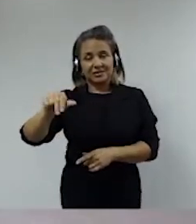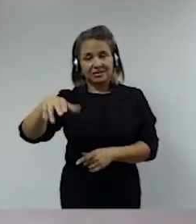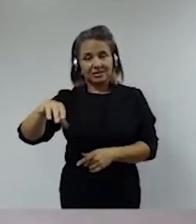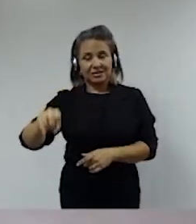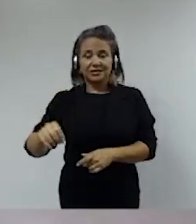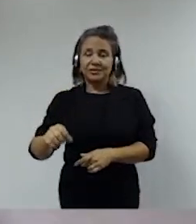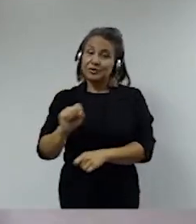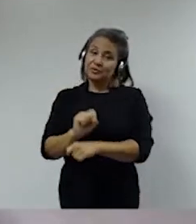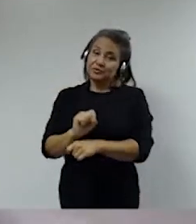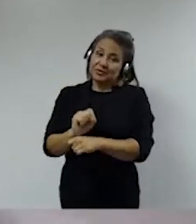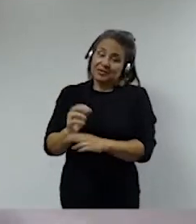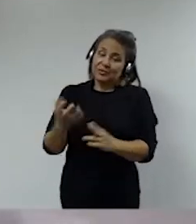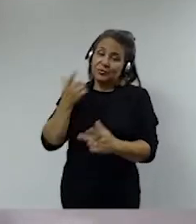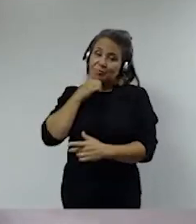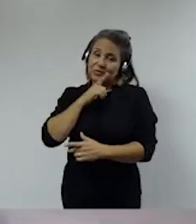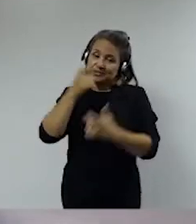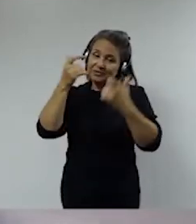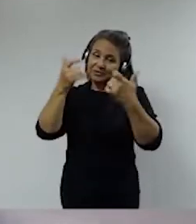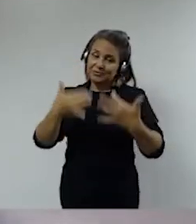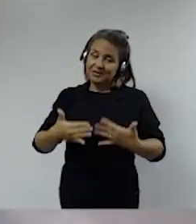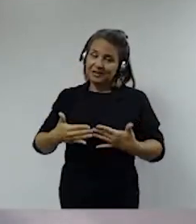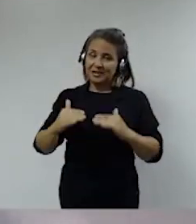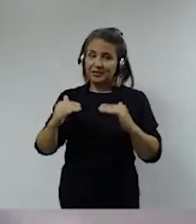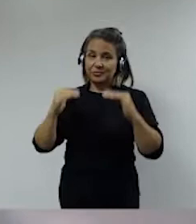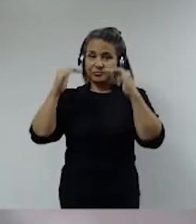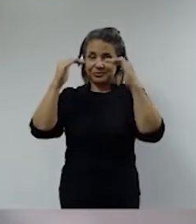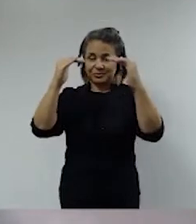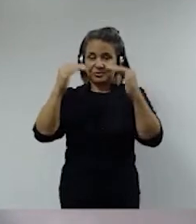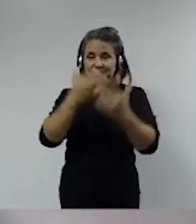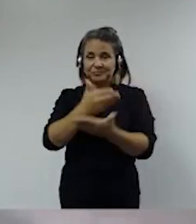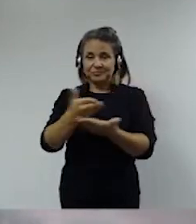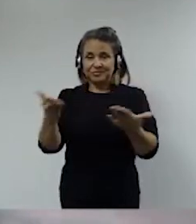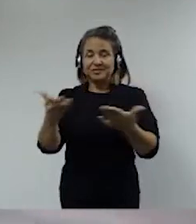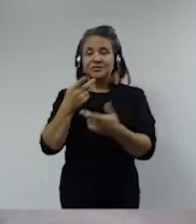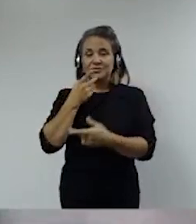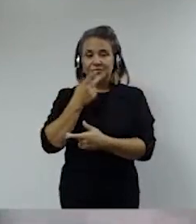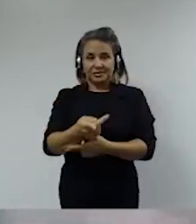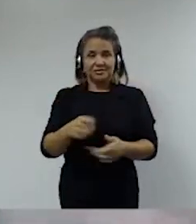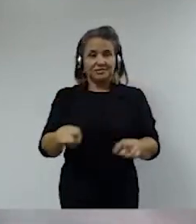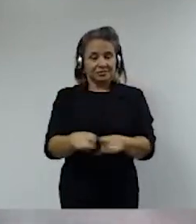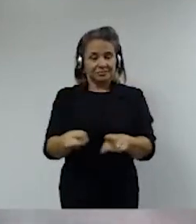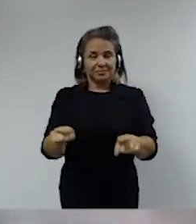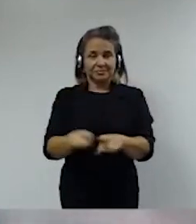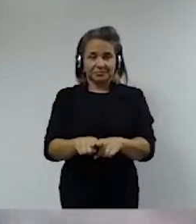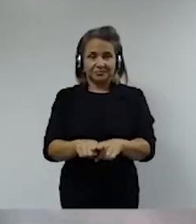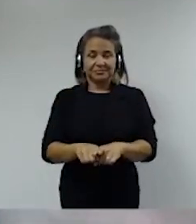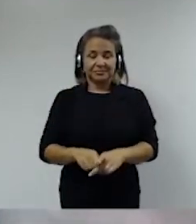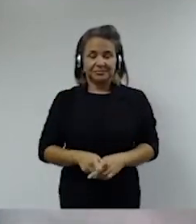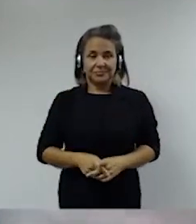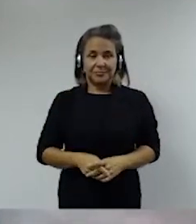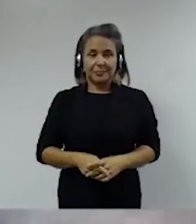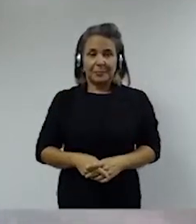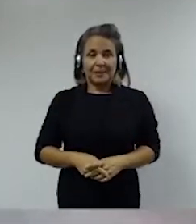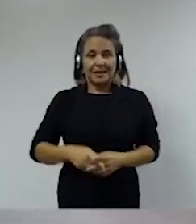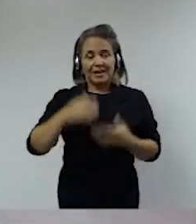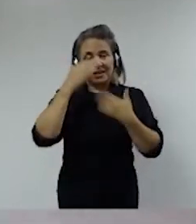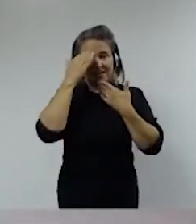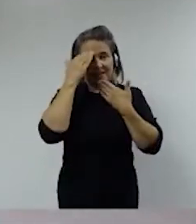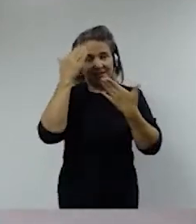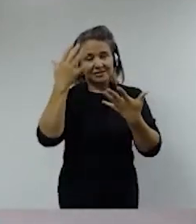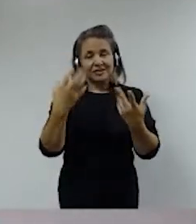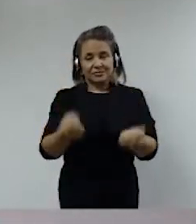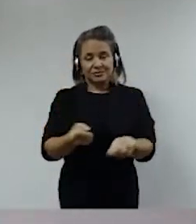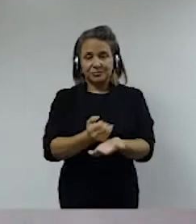consiga falar alguma coisa à altura do que vocês falarão. E agradecer, e